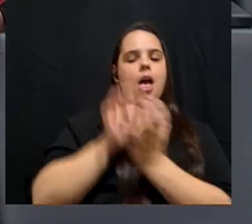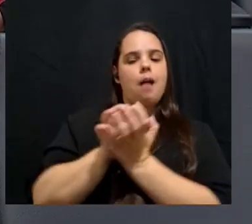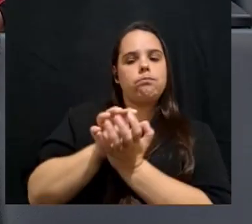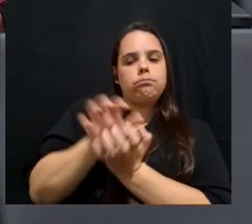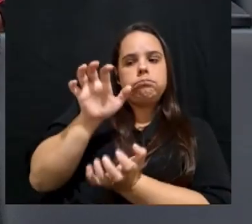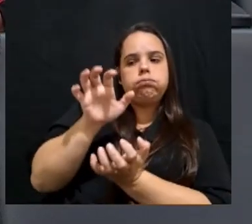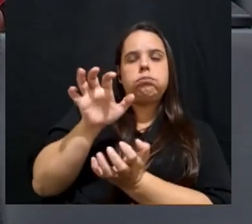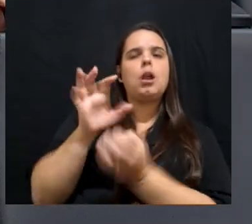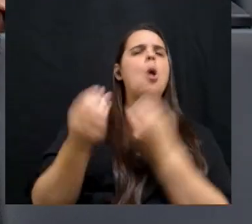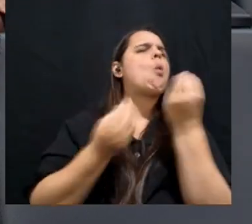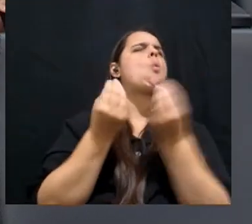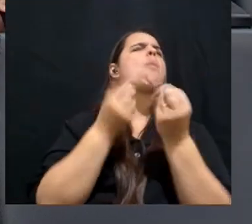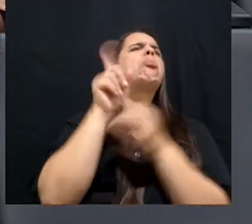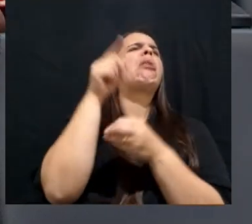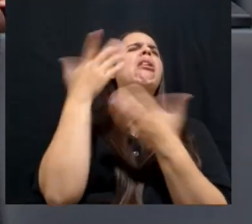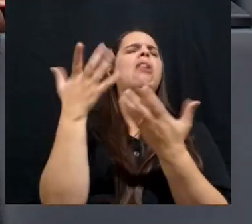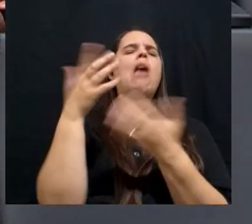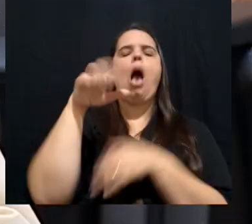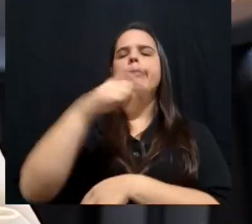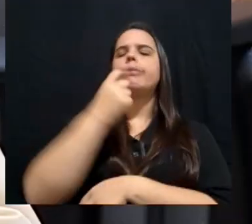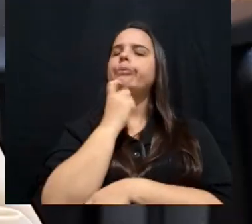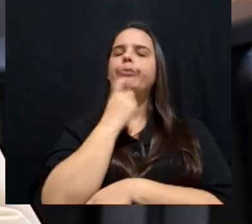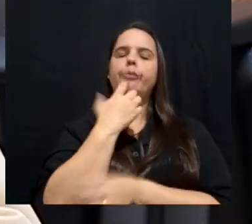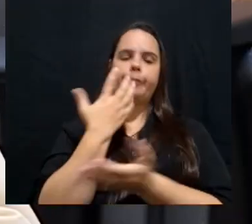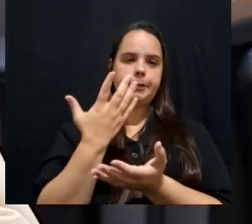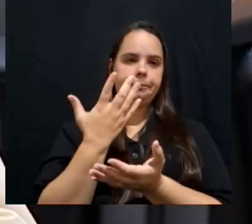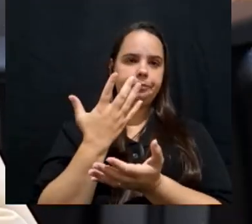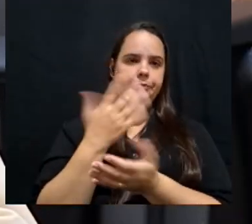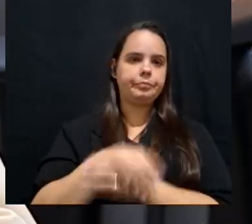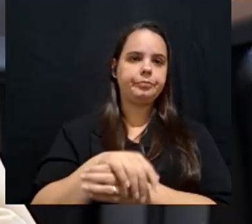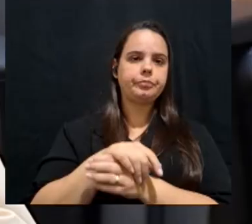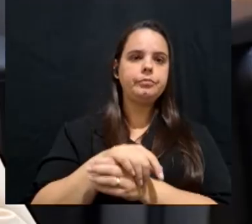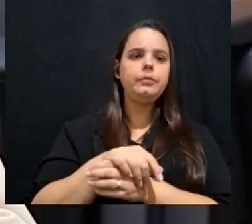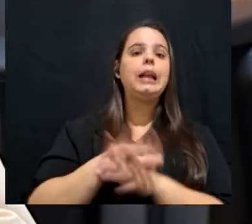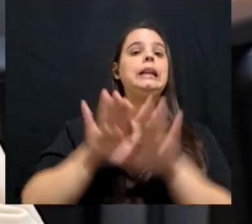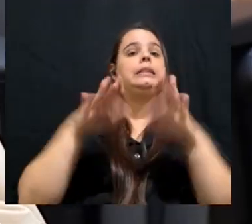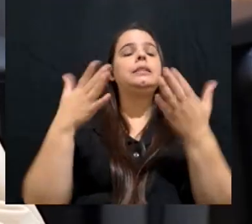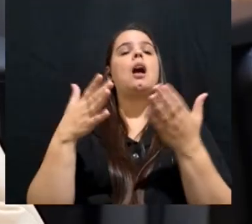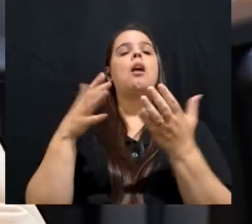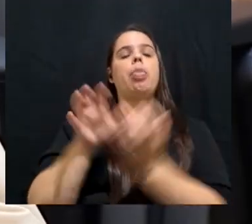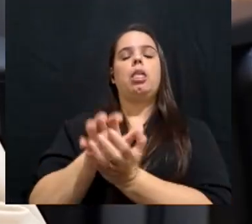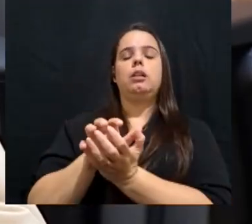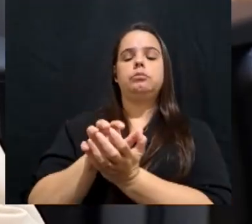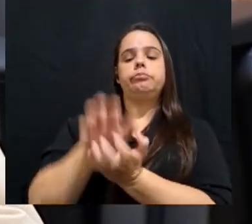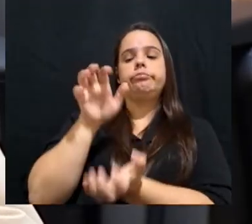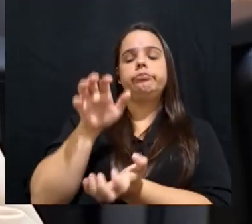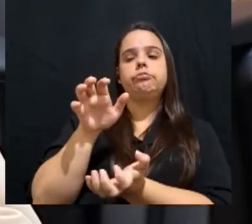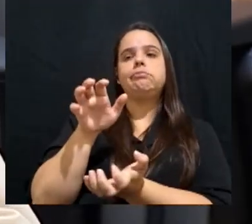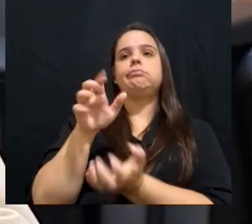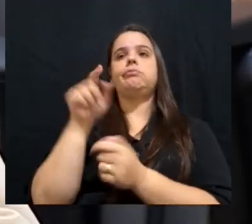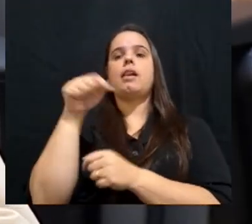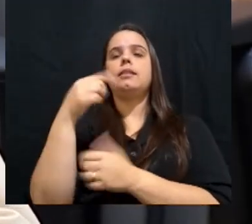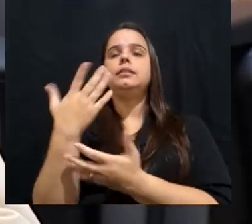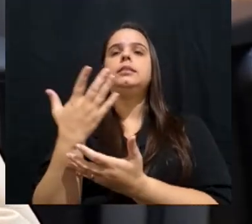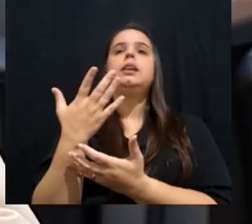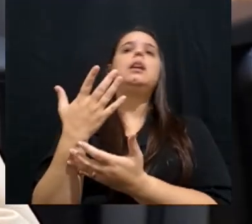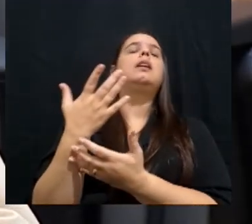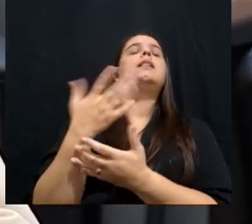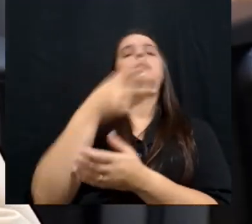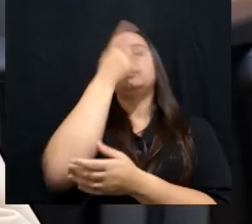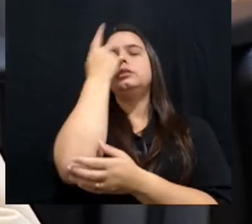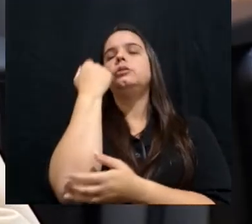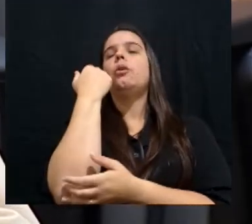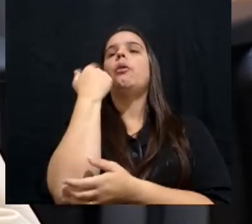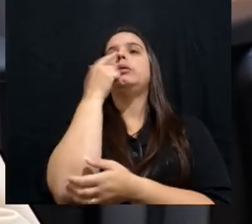para a cidade de Campinas, vereador? A Secretaria de Desenvolvimento Social, né, através da Coordenadoria dos Idosos, o Diego,